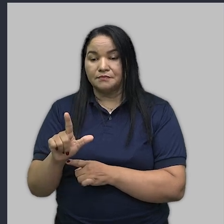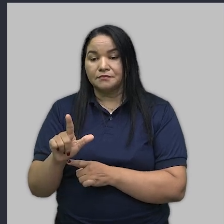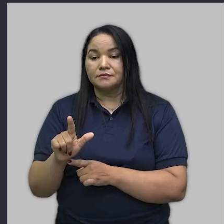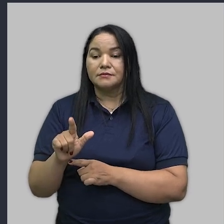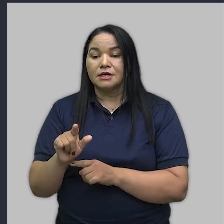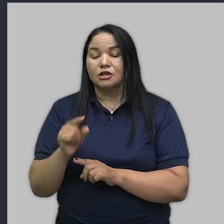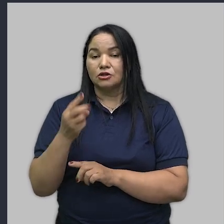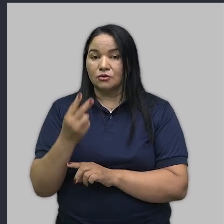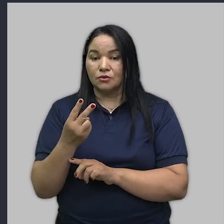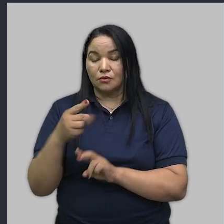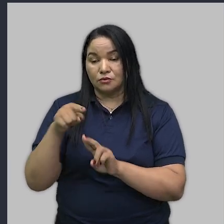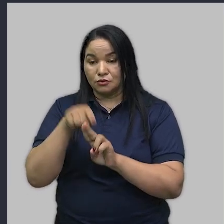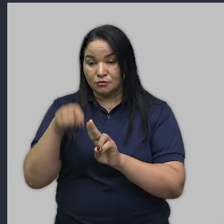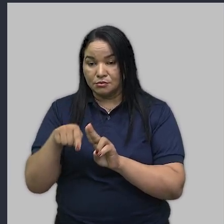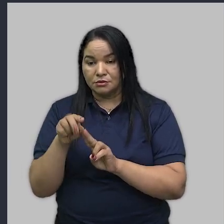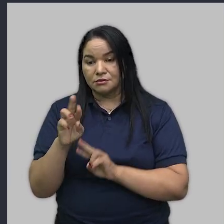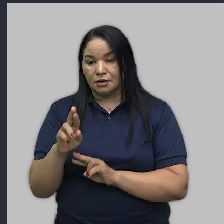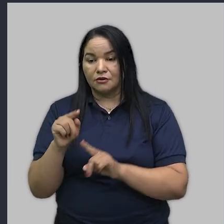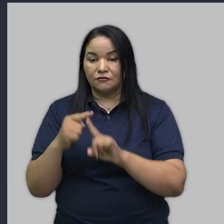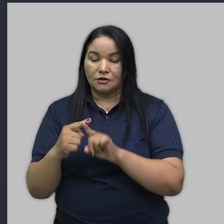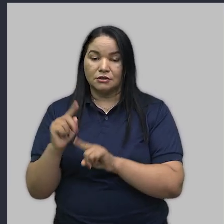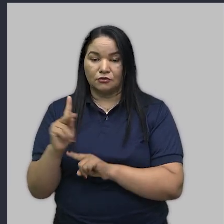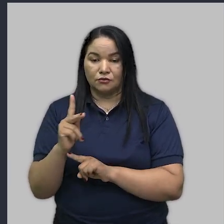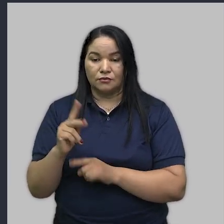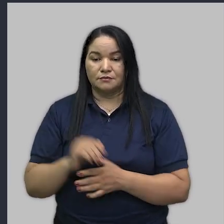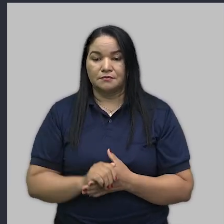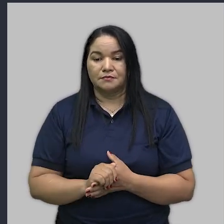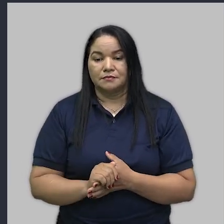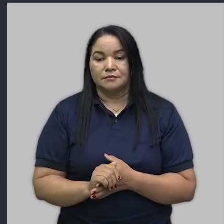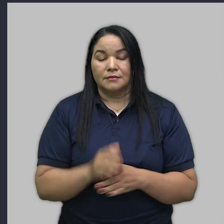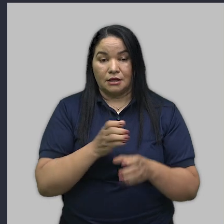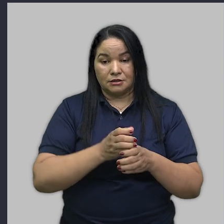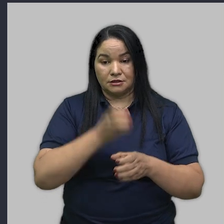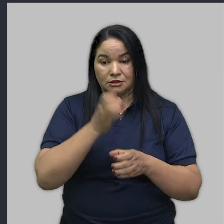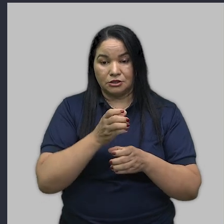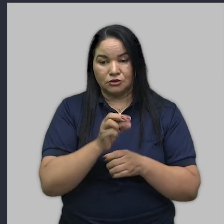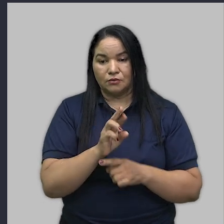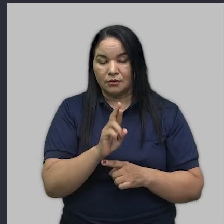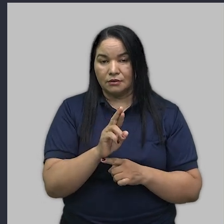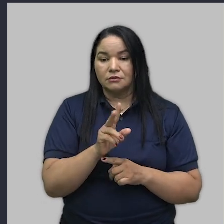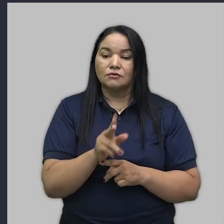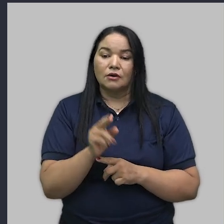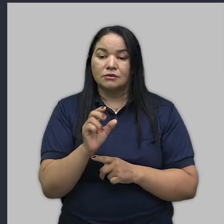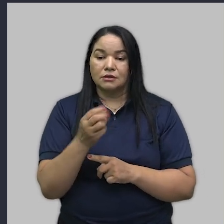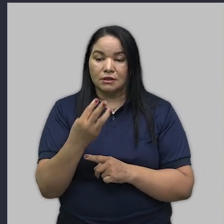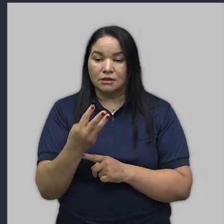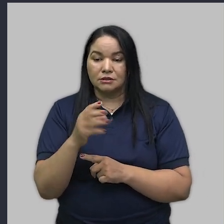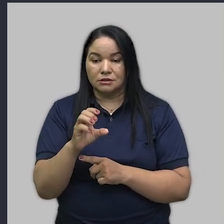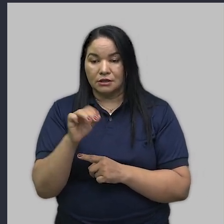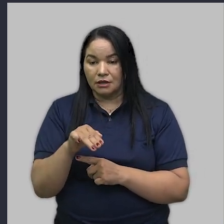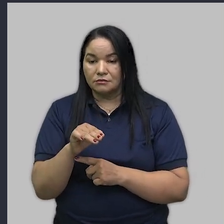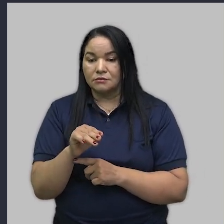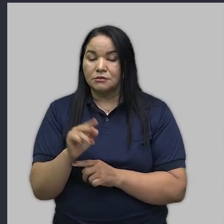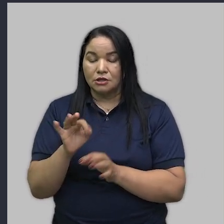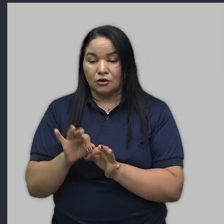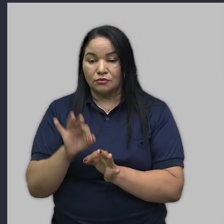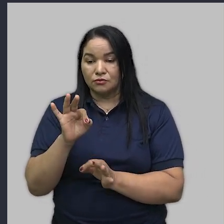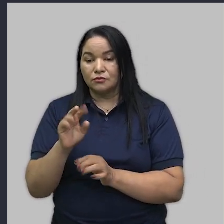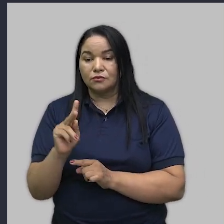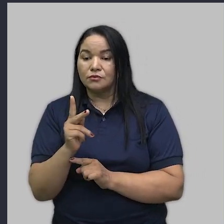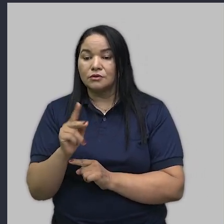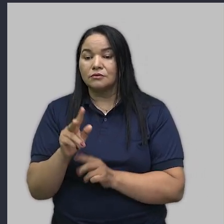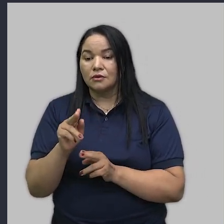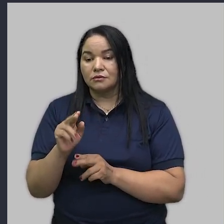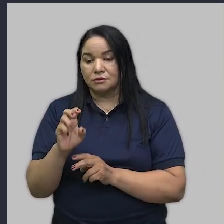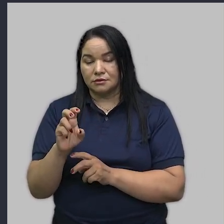2π raio vezes altura. Cilindro com raio igual a 3 centímetros e altura igual a 5